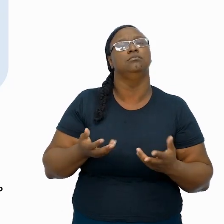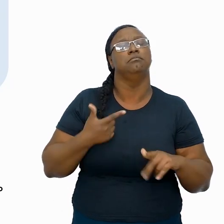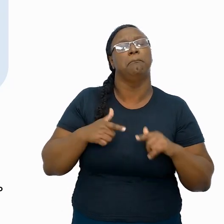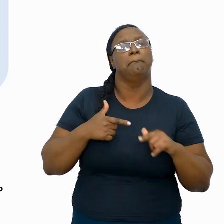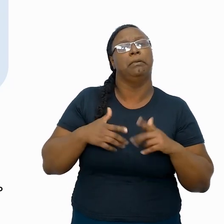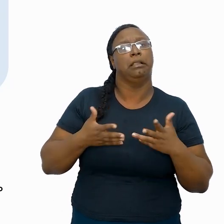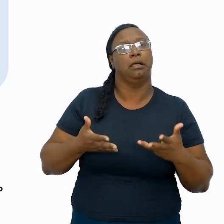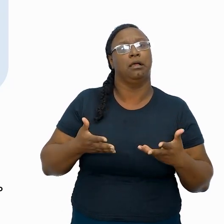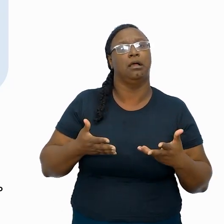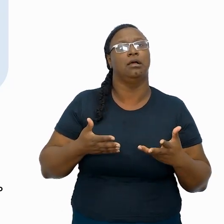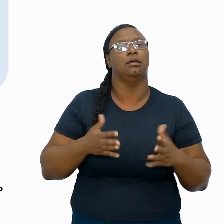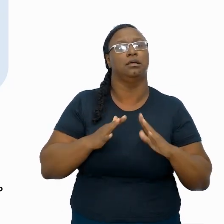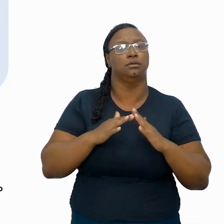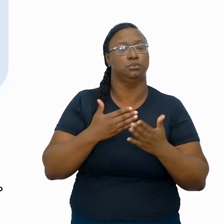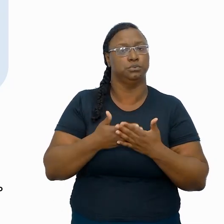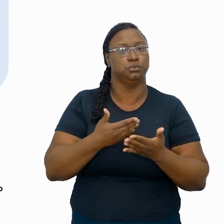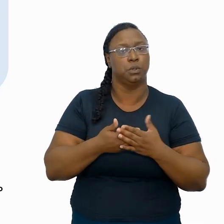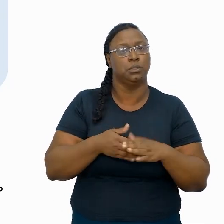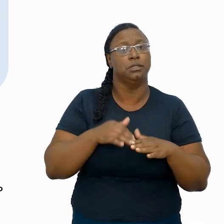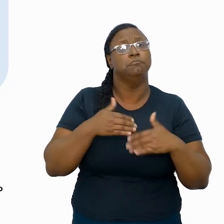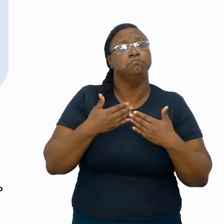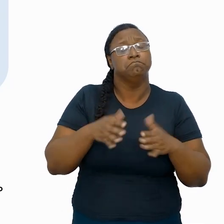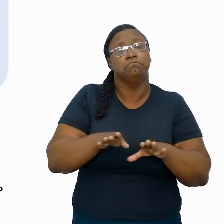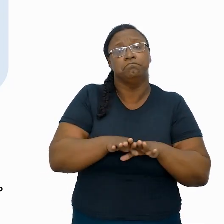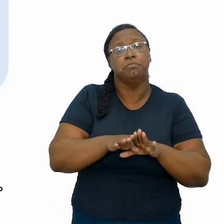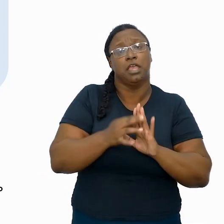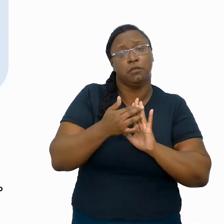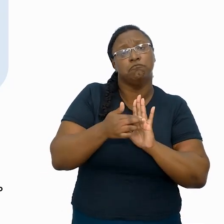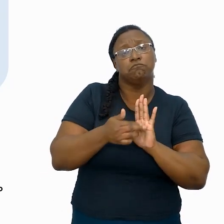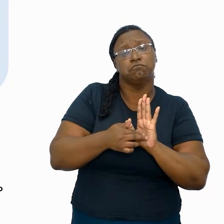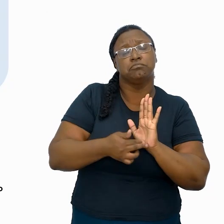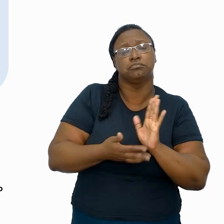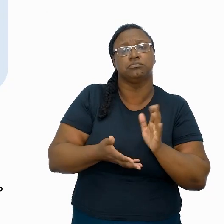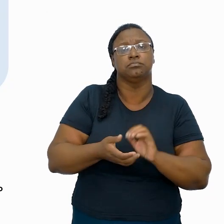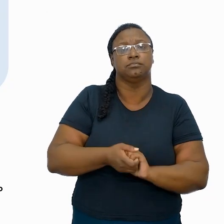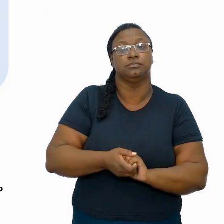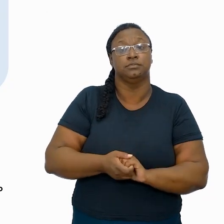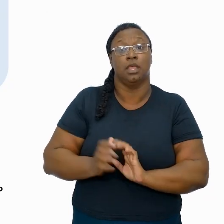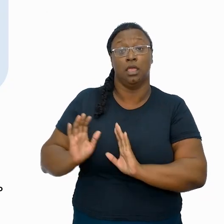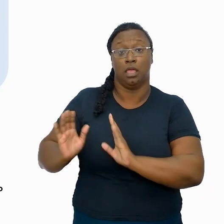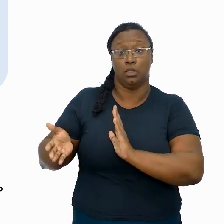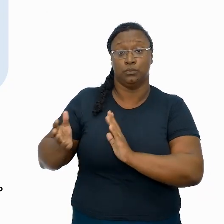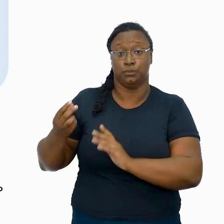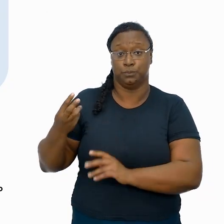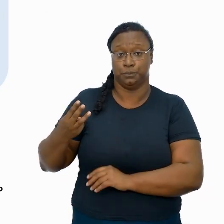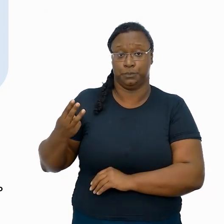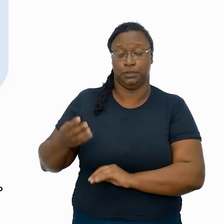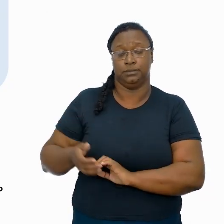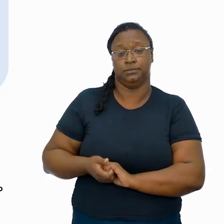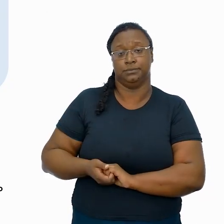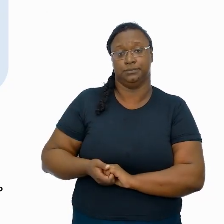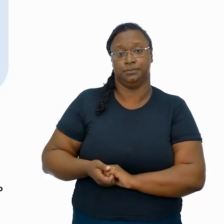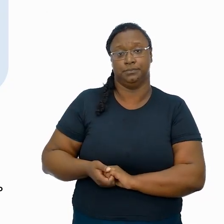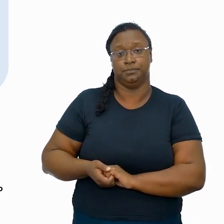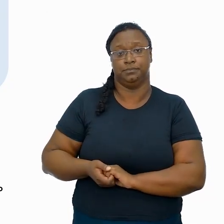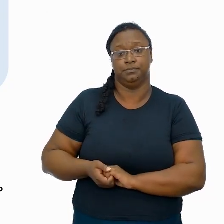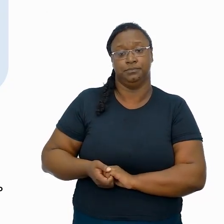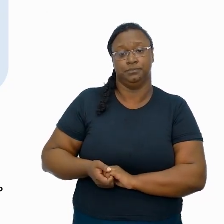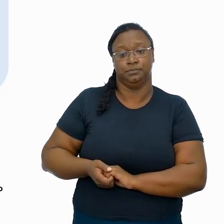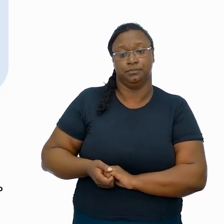no, na escola e algumas abordagens, sugestão de algumas abordagens. No terceiro momento, que vai